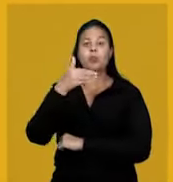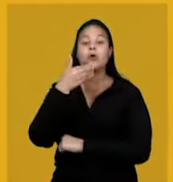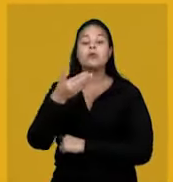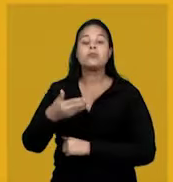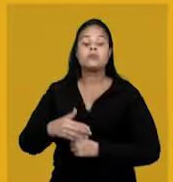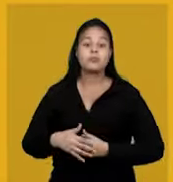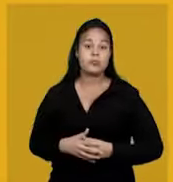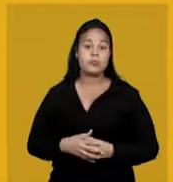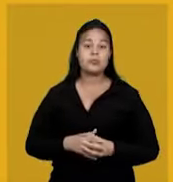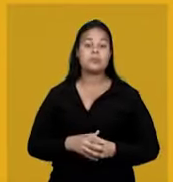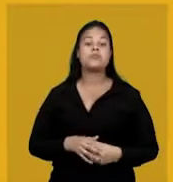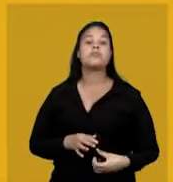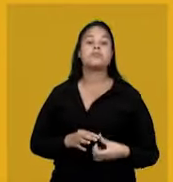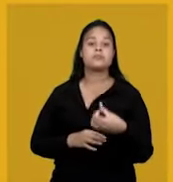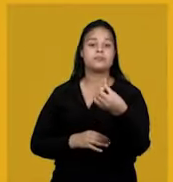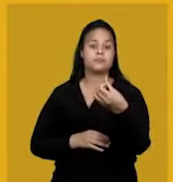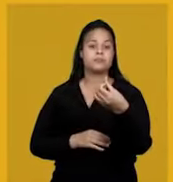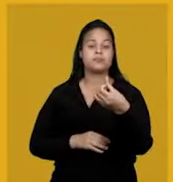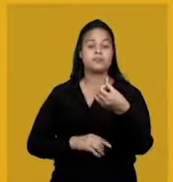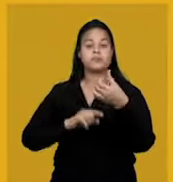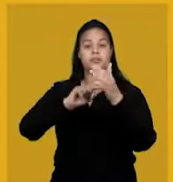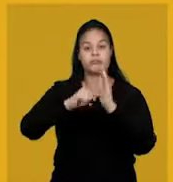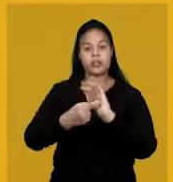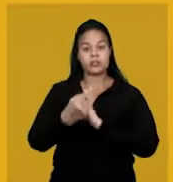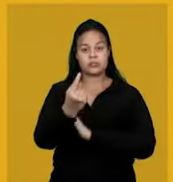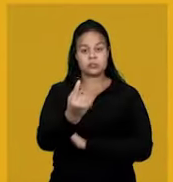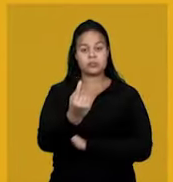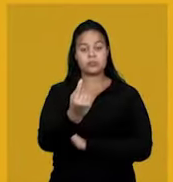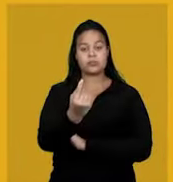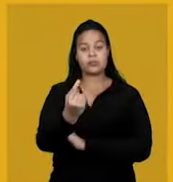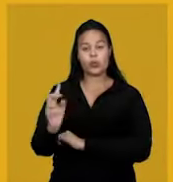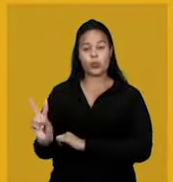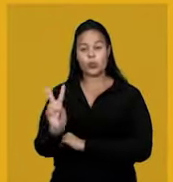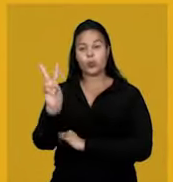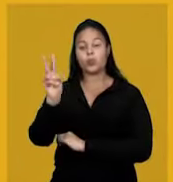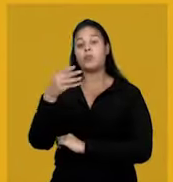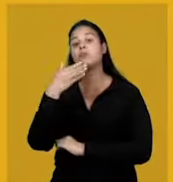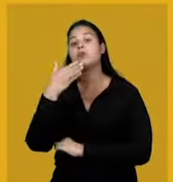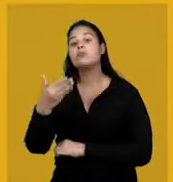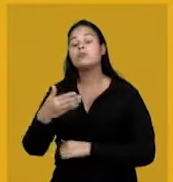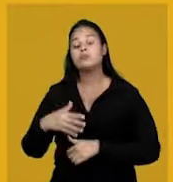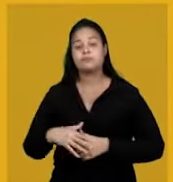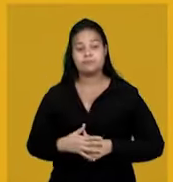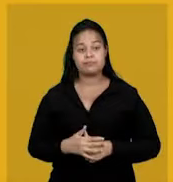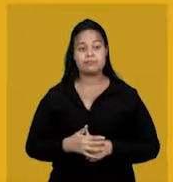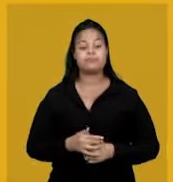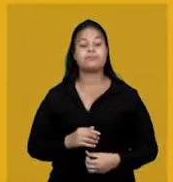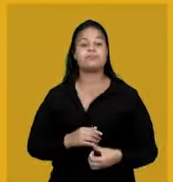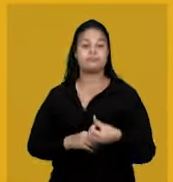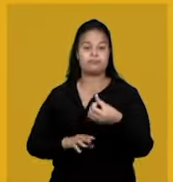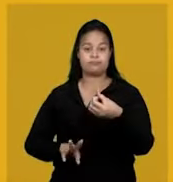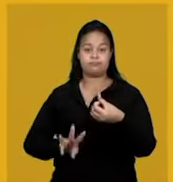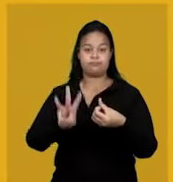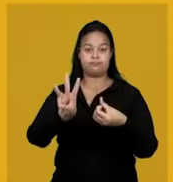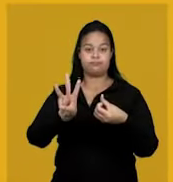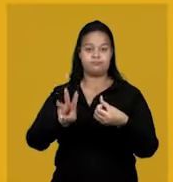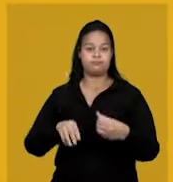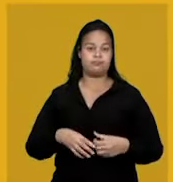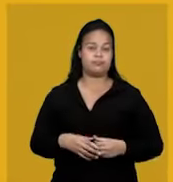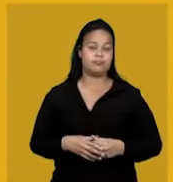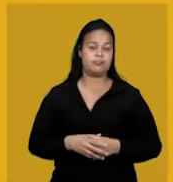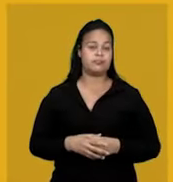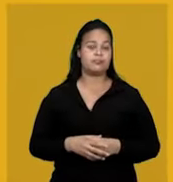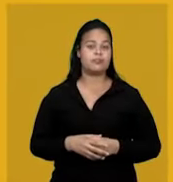ser 6 vezes 1, potência vai ser de 6